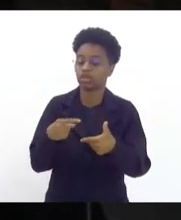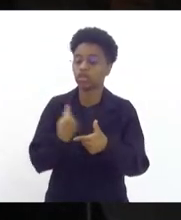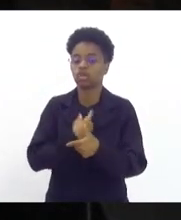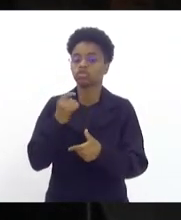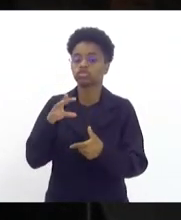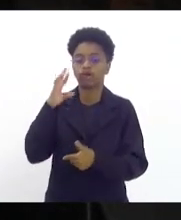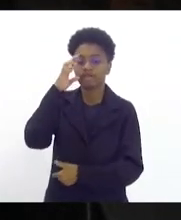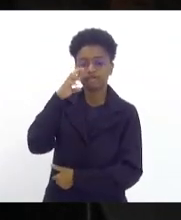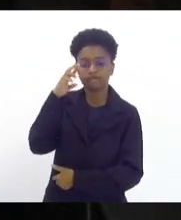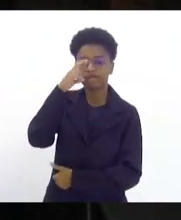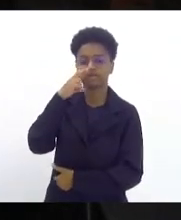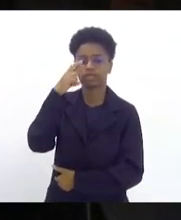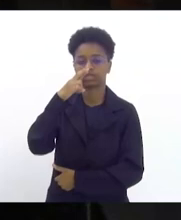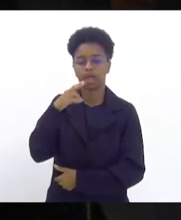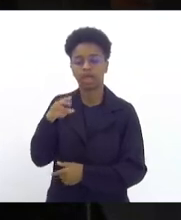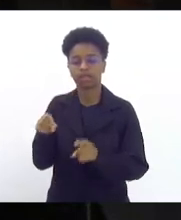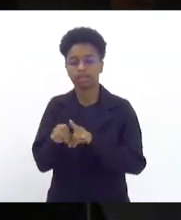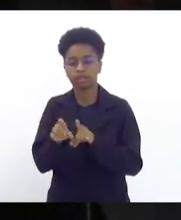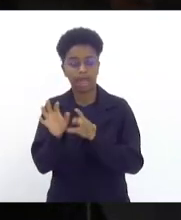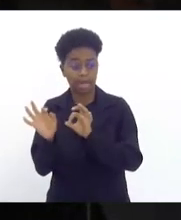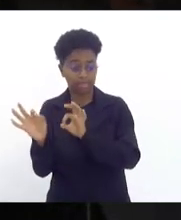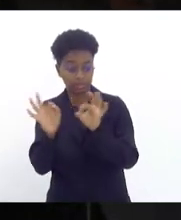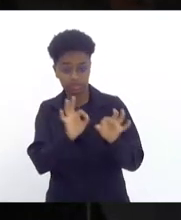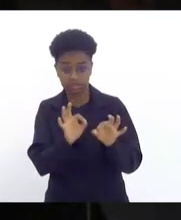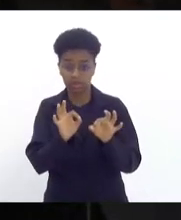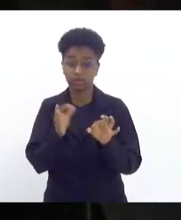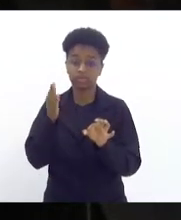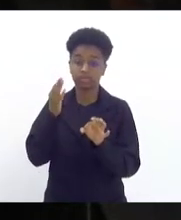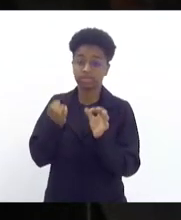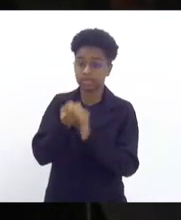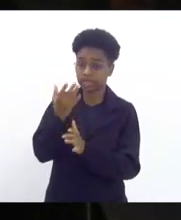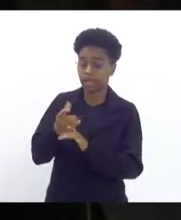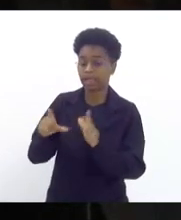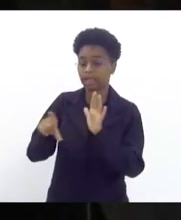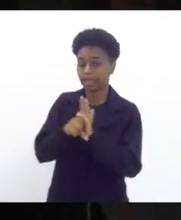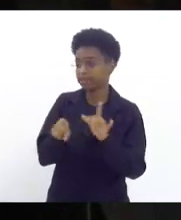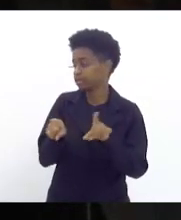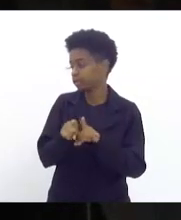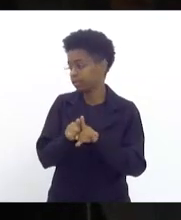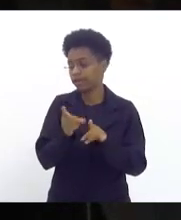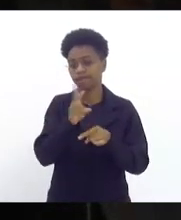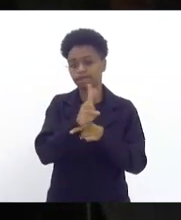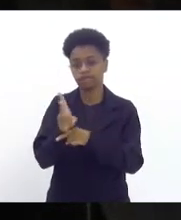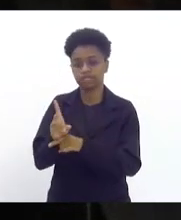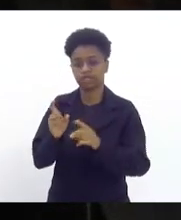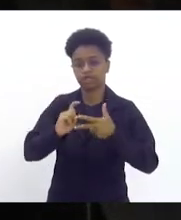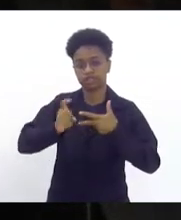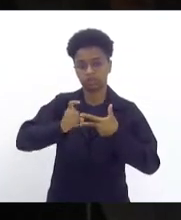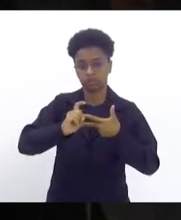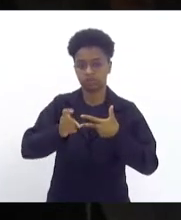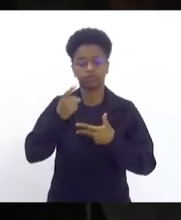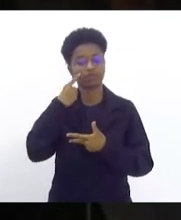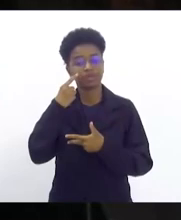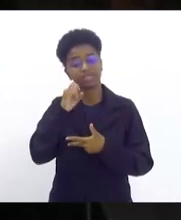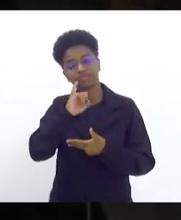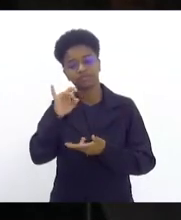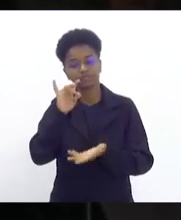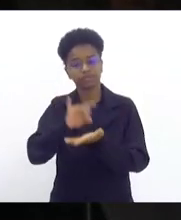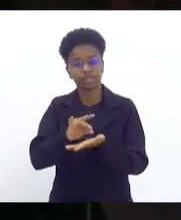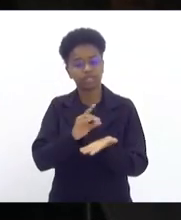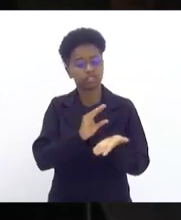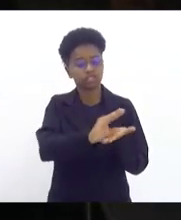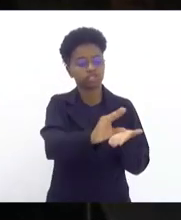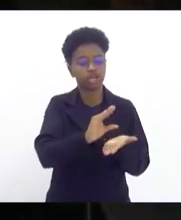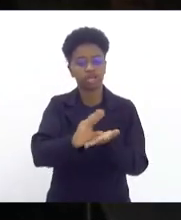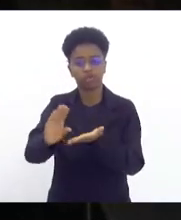fiscalizar ouvir fazer leis e principalmente fiscalizar o Executivo na onde está colocando o dinheiro